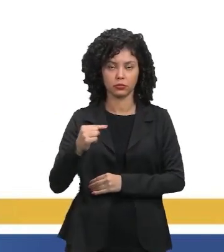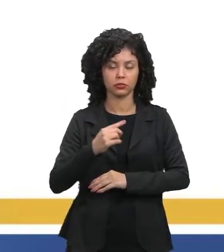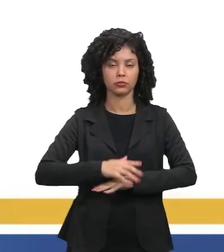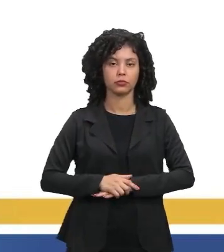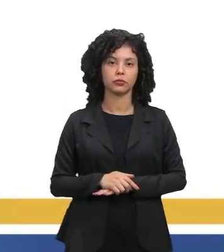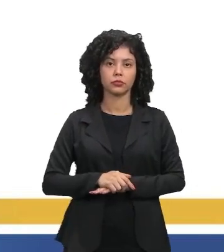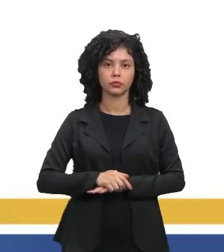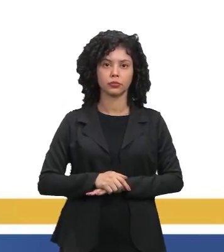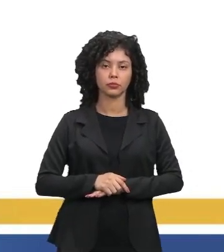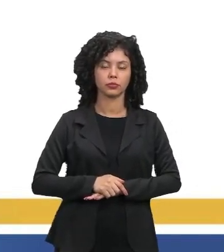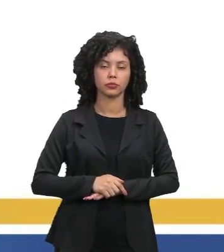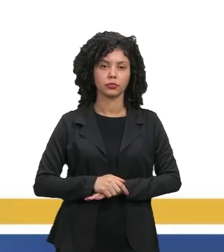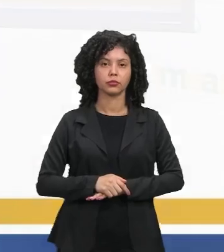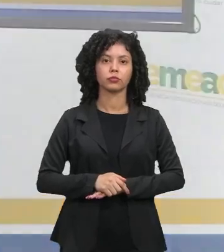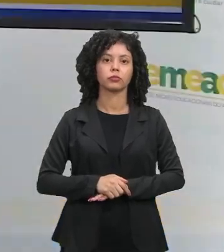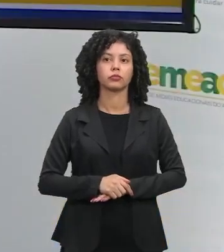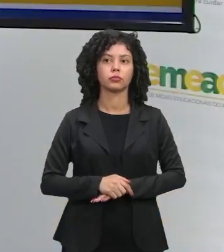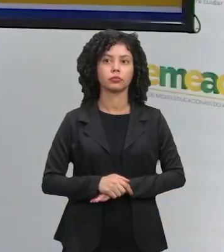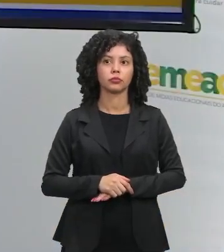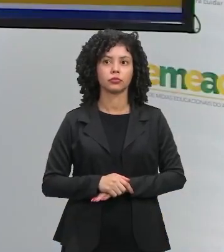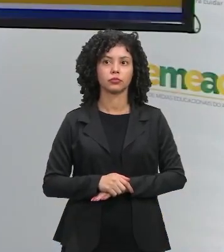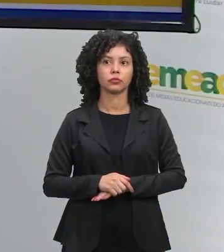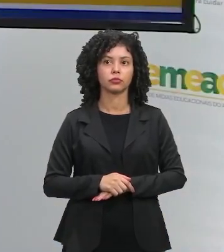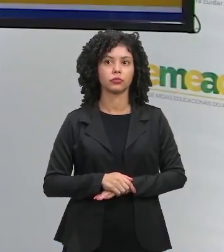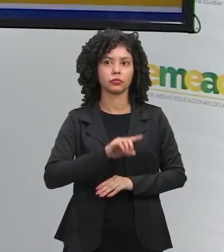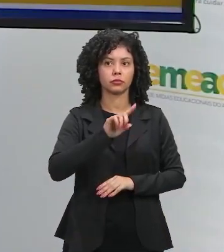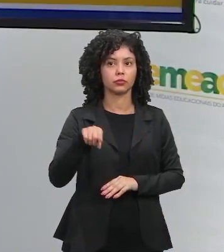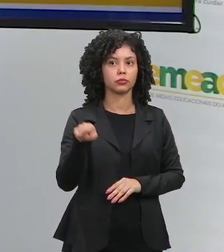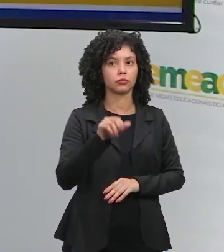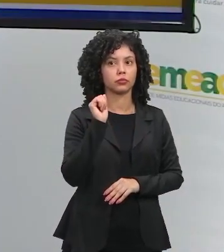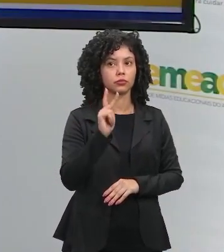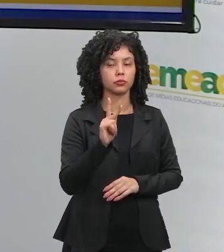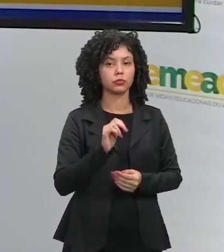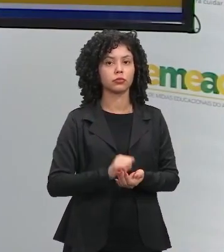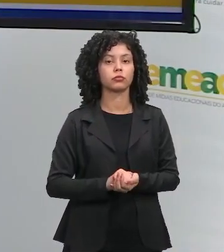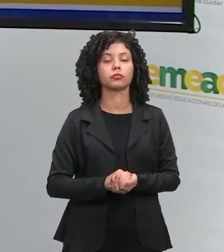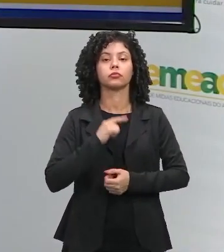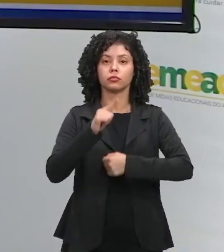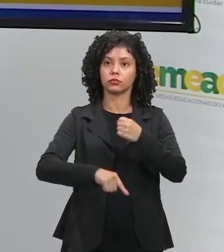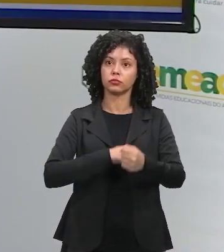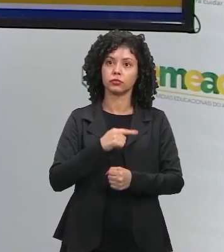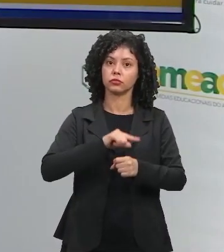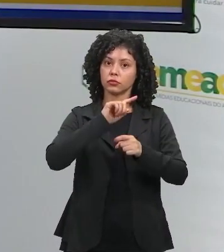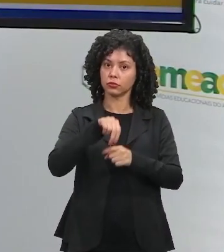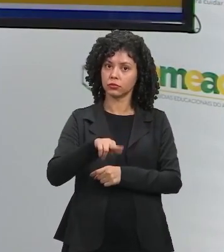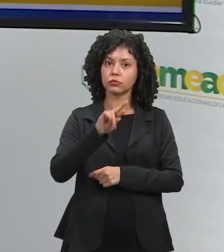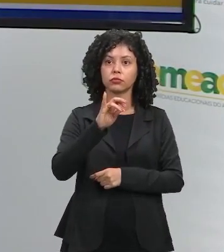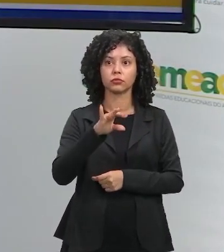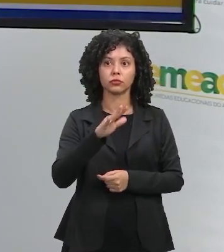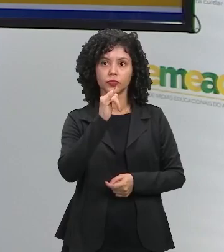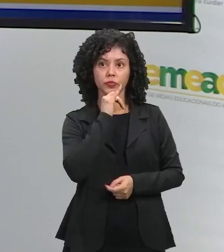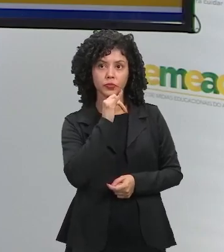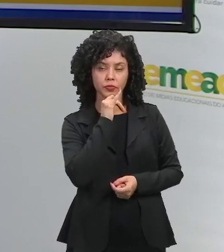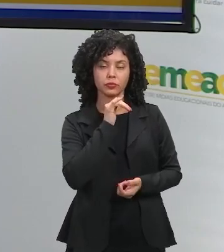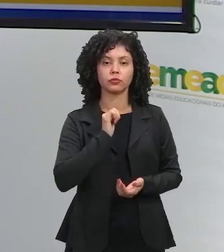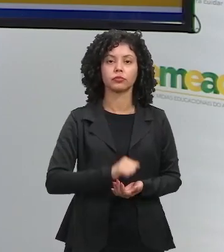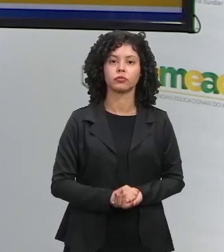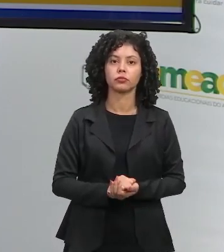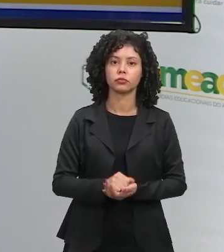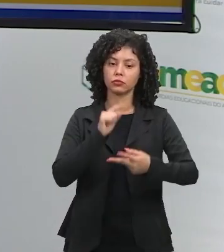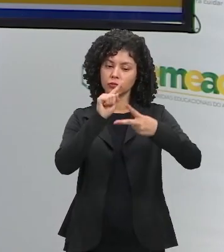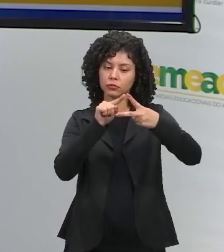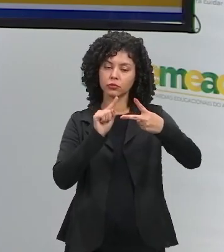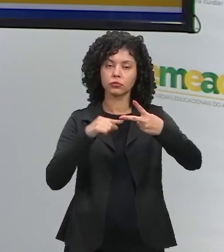negativas. Então, aí as partículas vão se anular, tá? Então, o átomo, ele fica neutro. Então, por exemplo, eu tenho